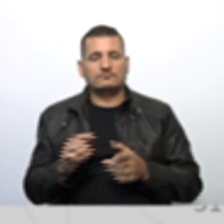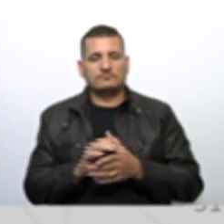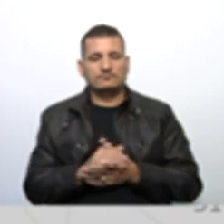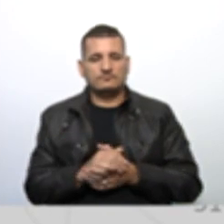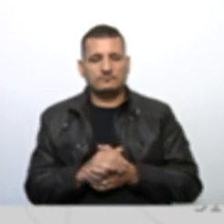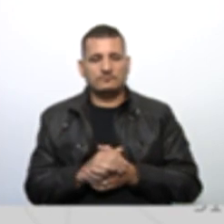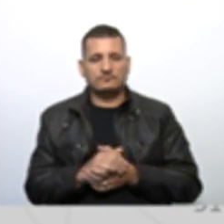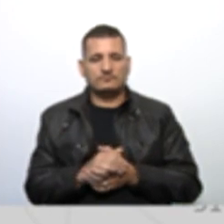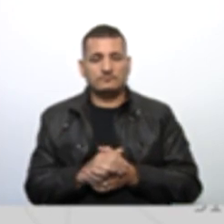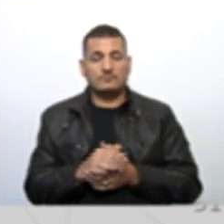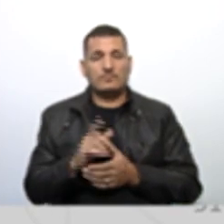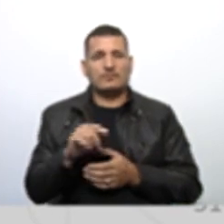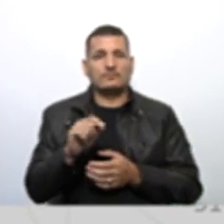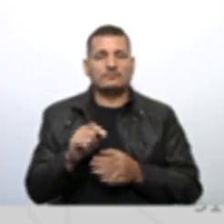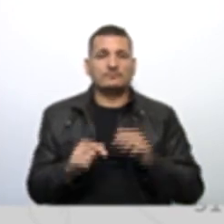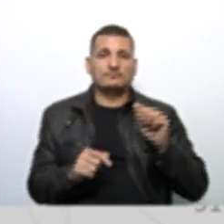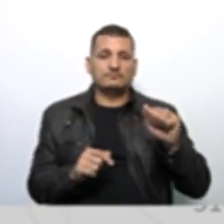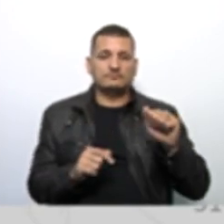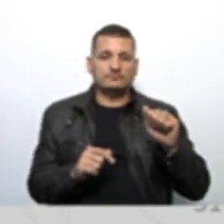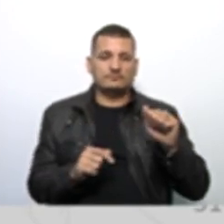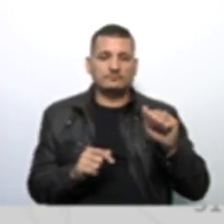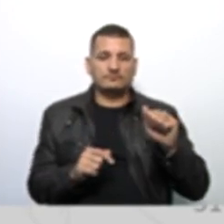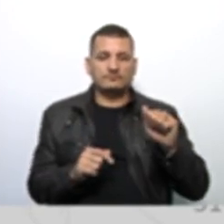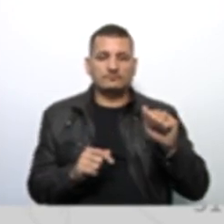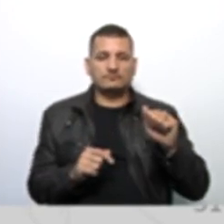imagem, é quando eu ligo direto